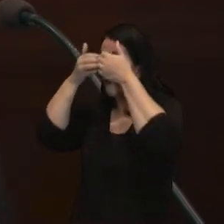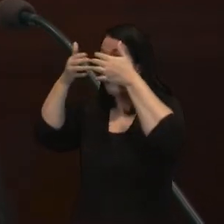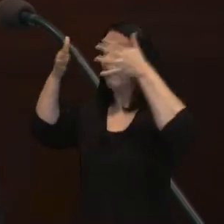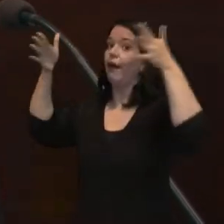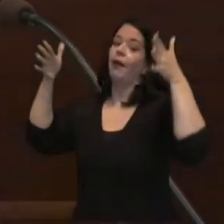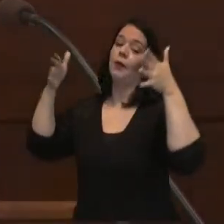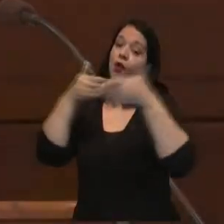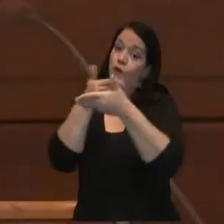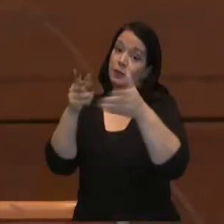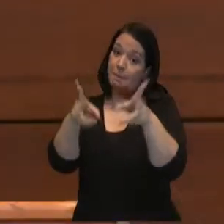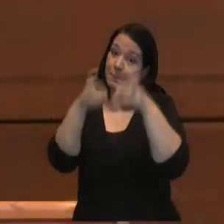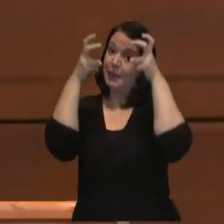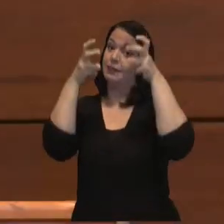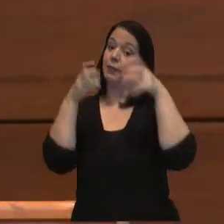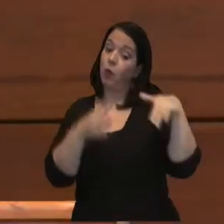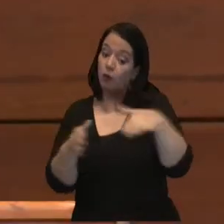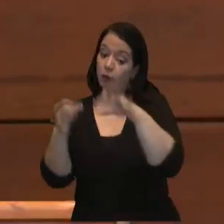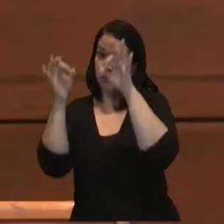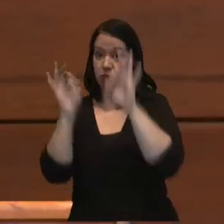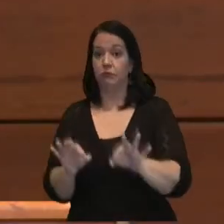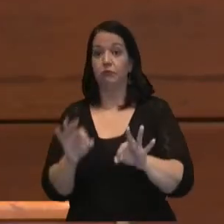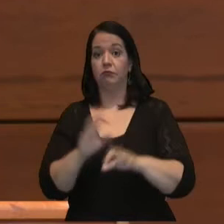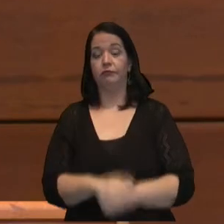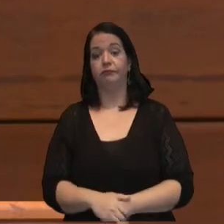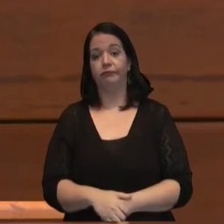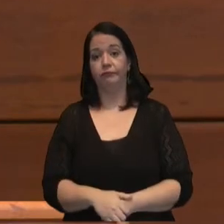Em terceiro e último lugar,